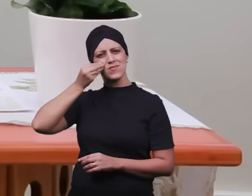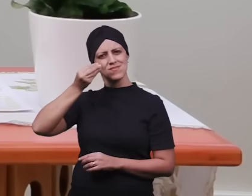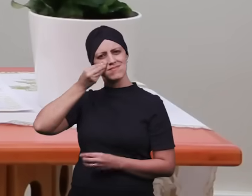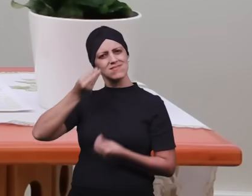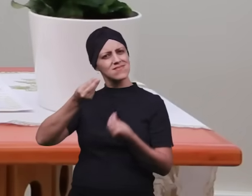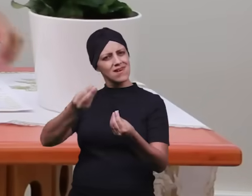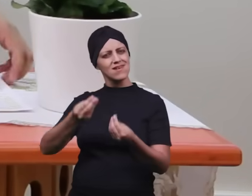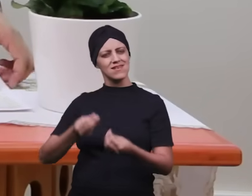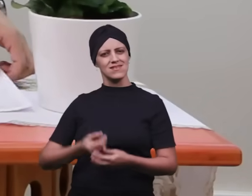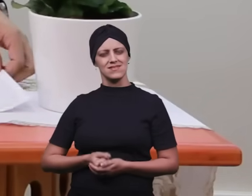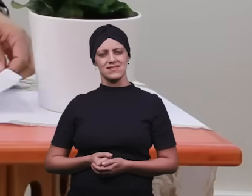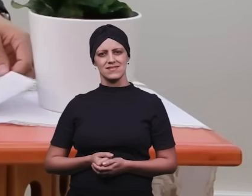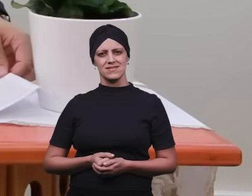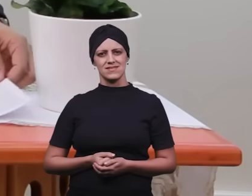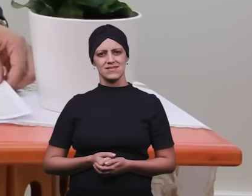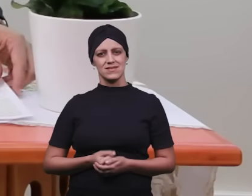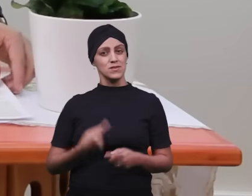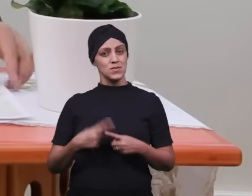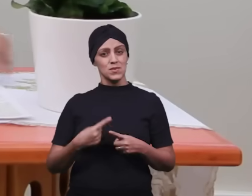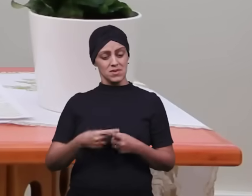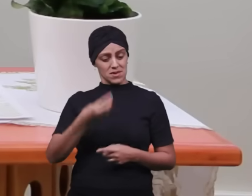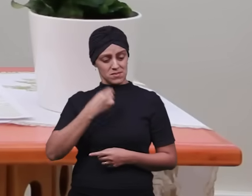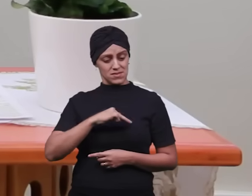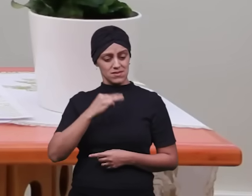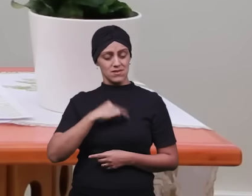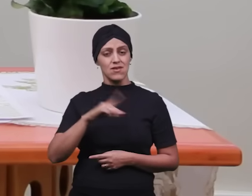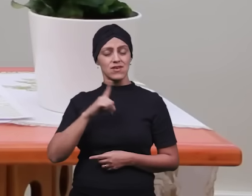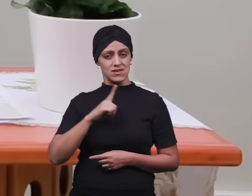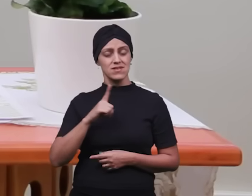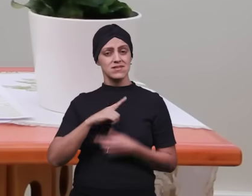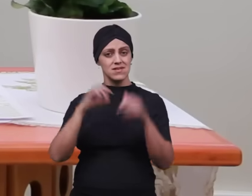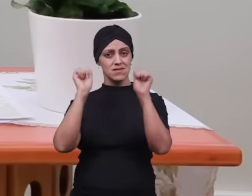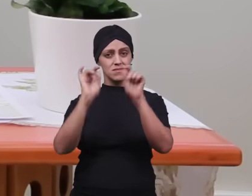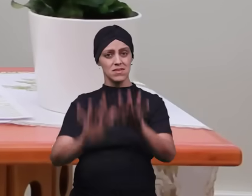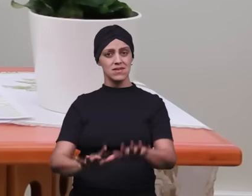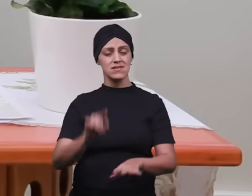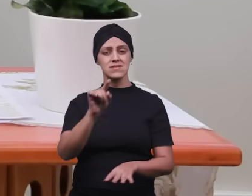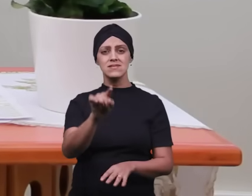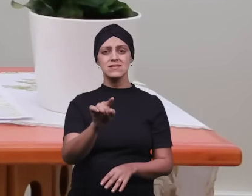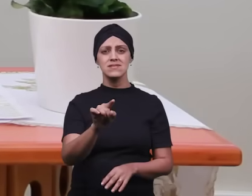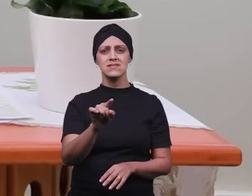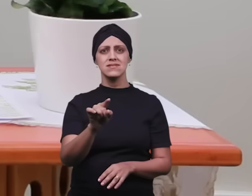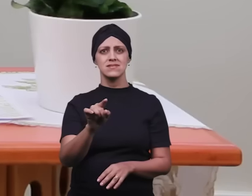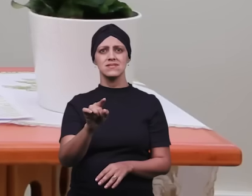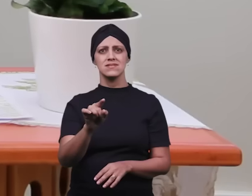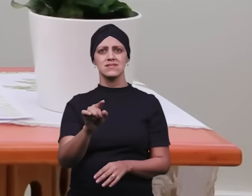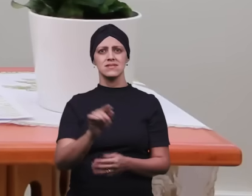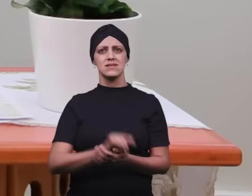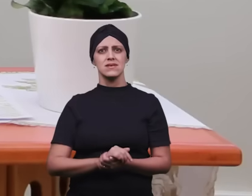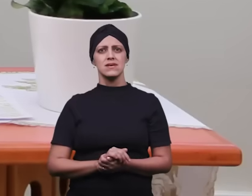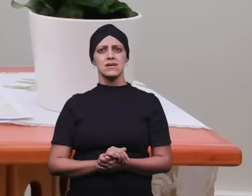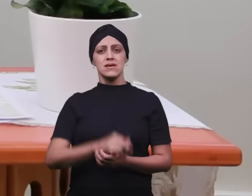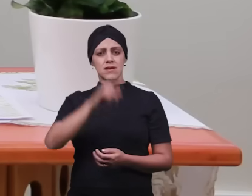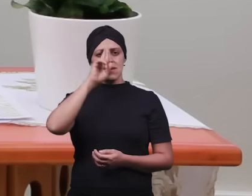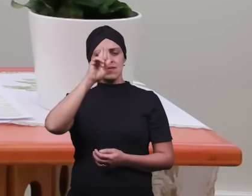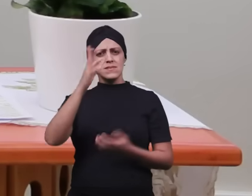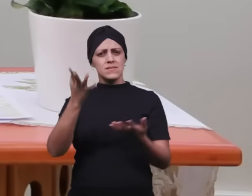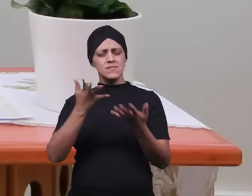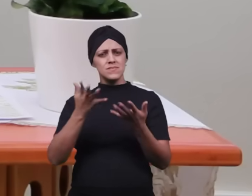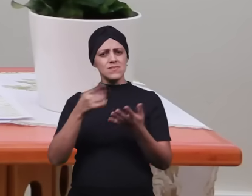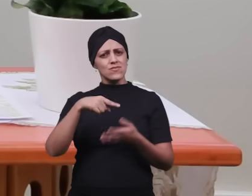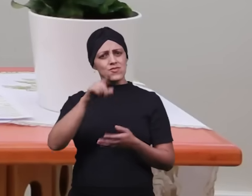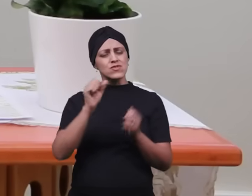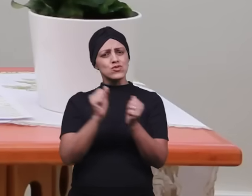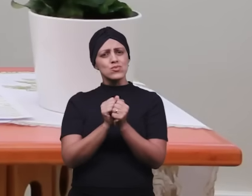E dentro dessa oportunidade, dessa misericórdia, dessa bênção, o Senhor não quer que você ande ao lado. Porque a Bíblia fala assim, que